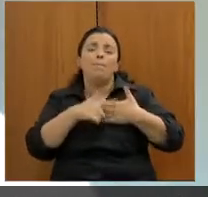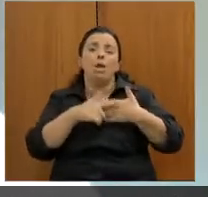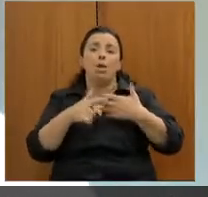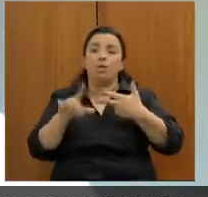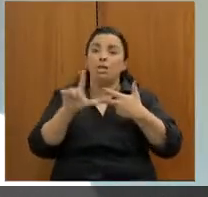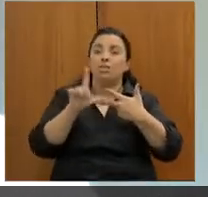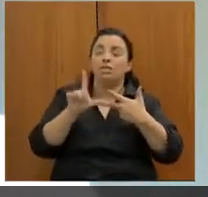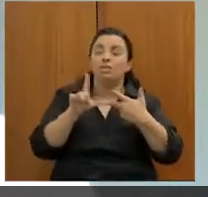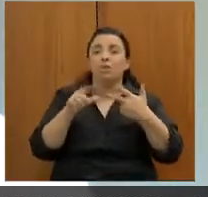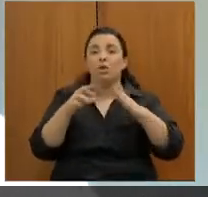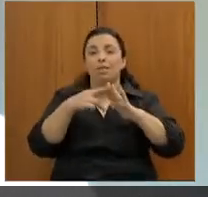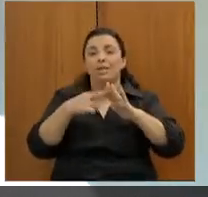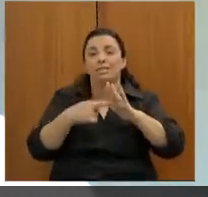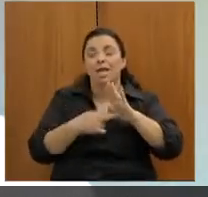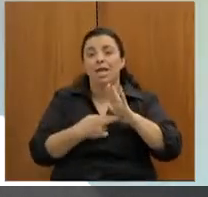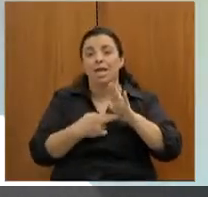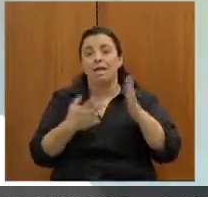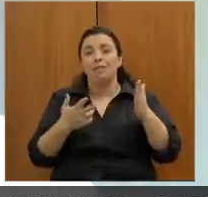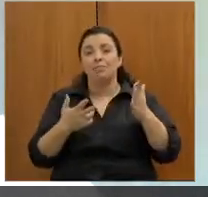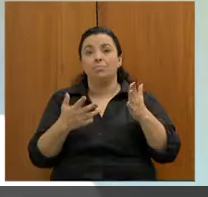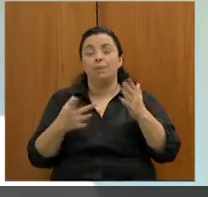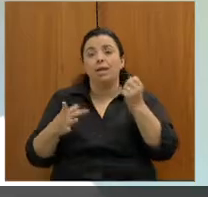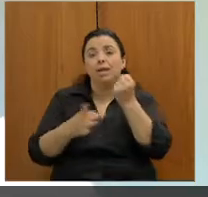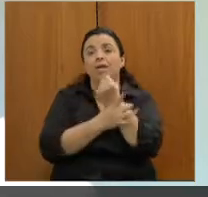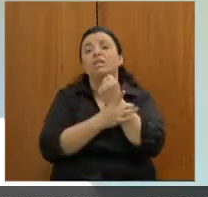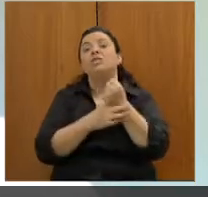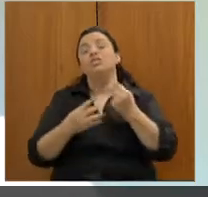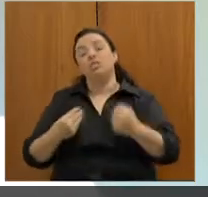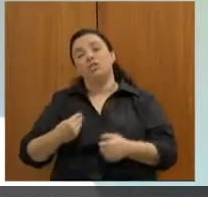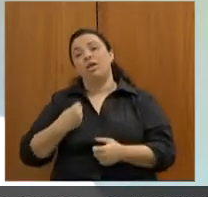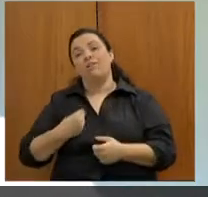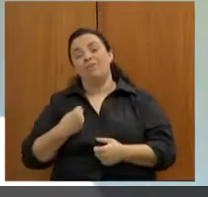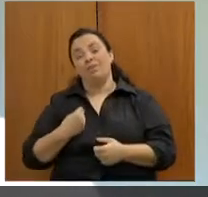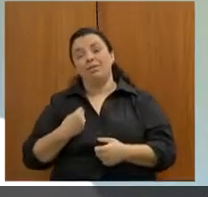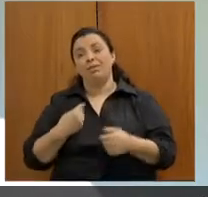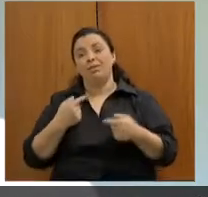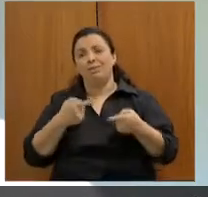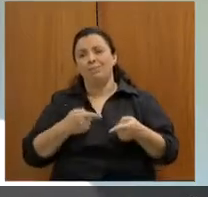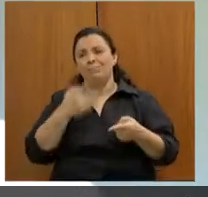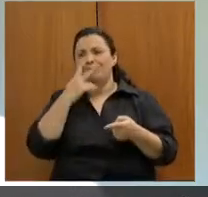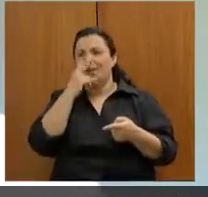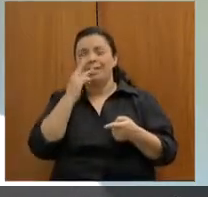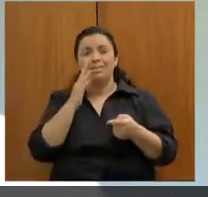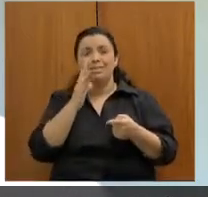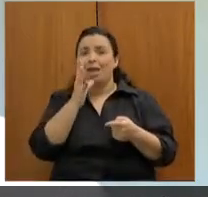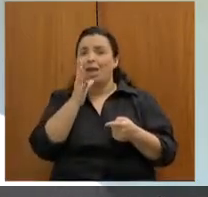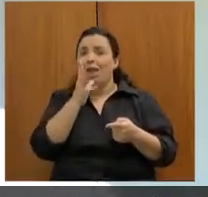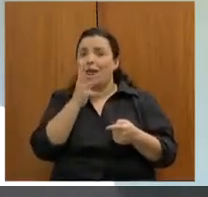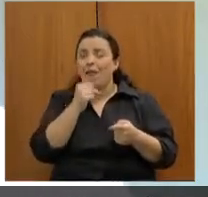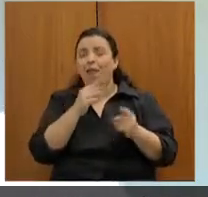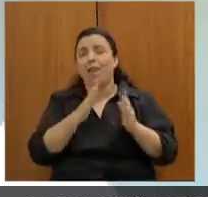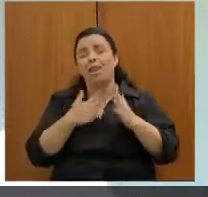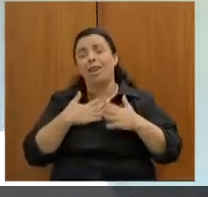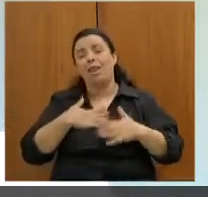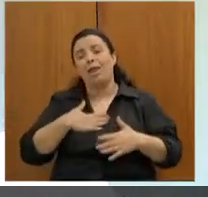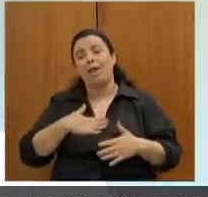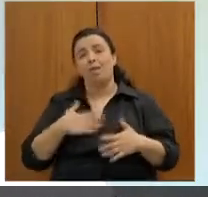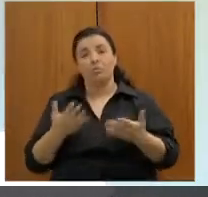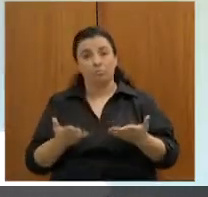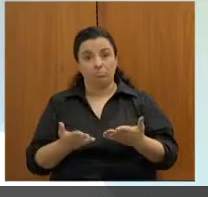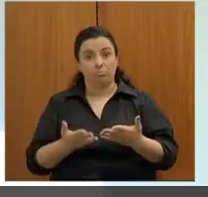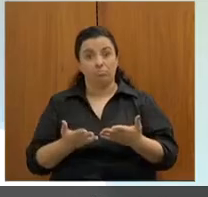normatização da vida como isso é lento né então põe 2006 foi